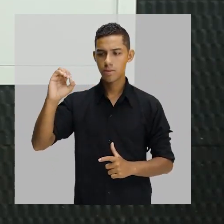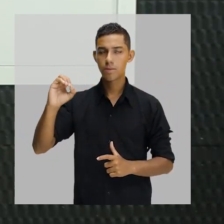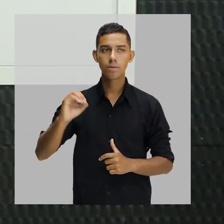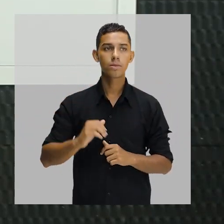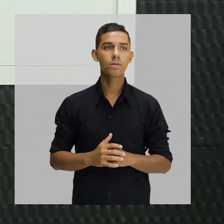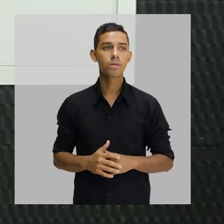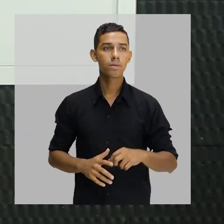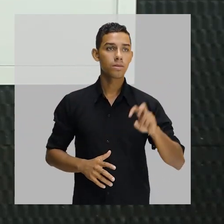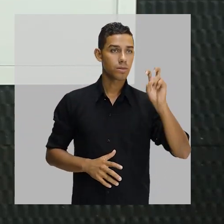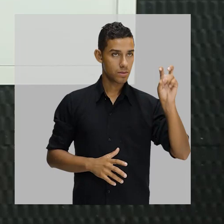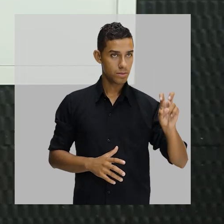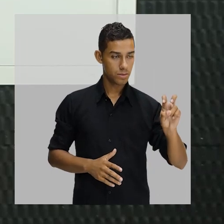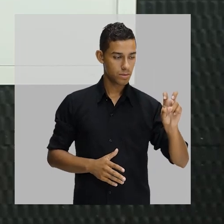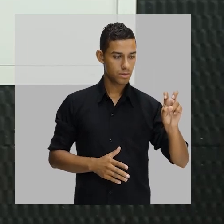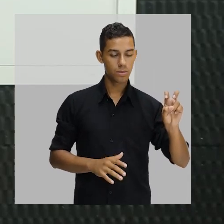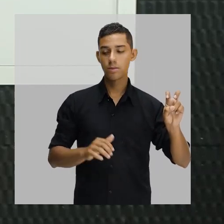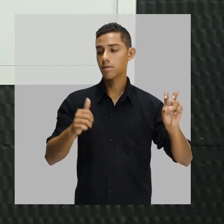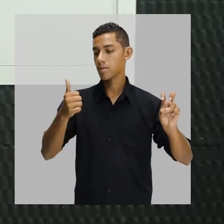5